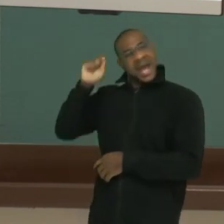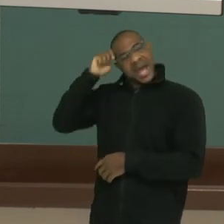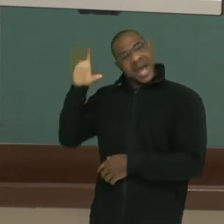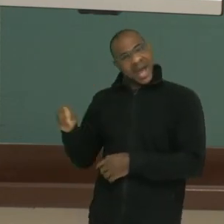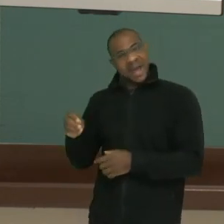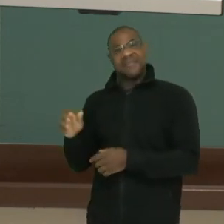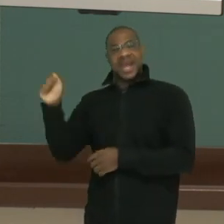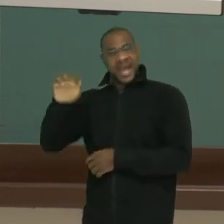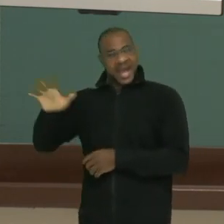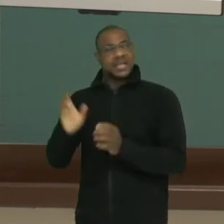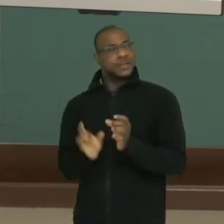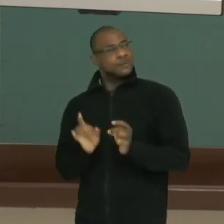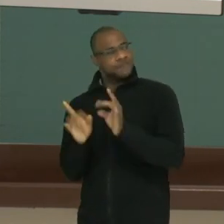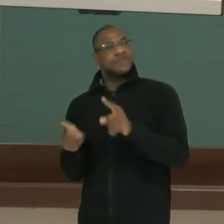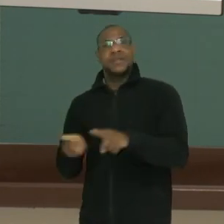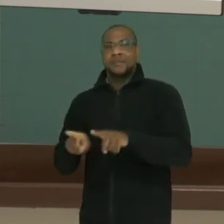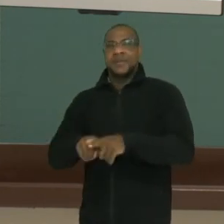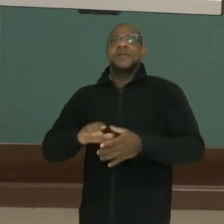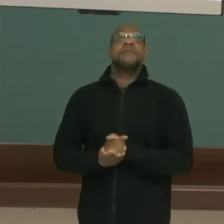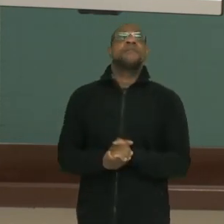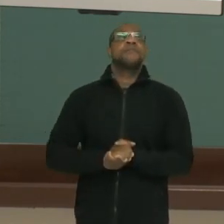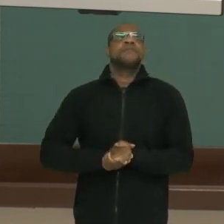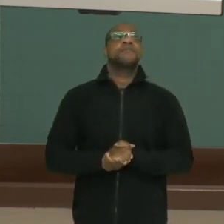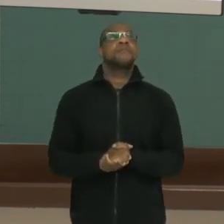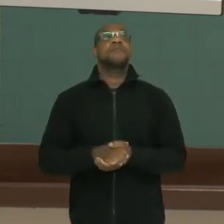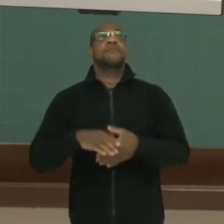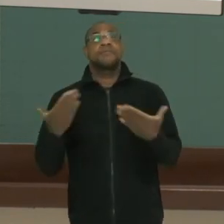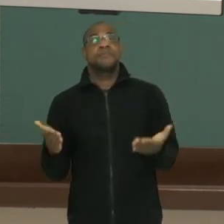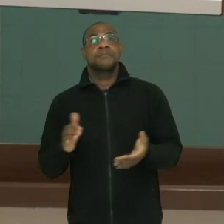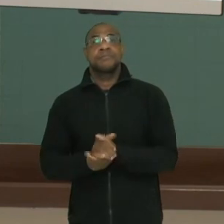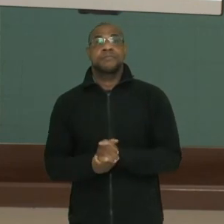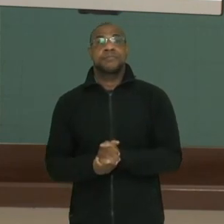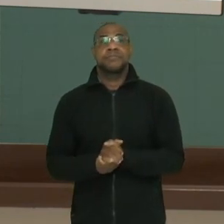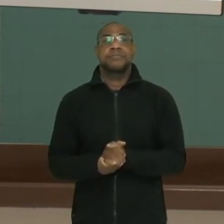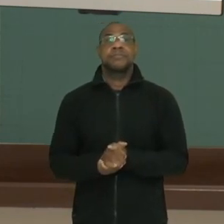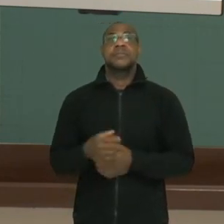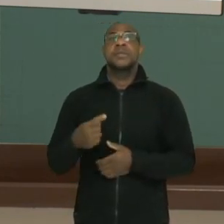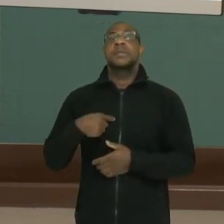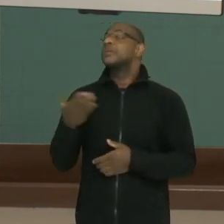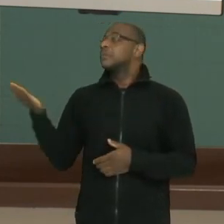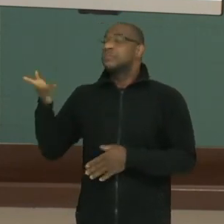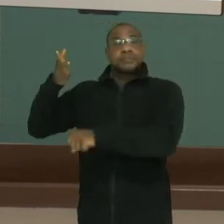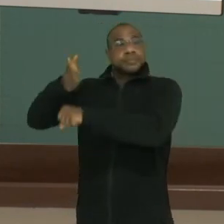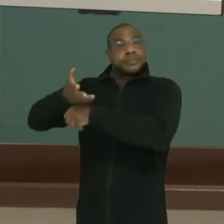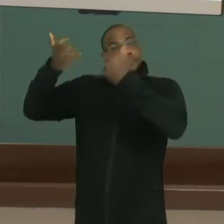Pacto Colonial prevalecia, tá? Então veja, foi isso que nós vimos nesse